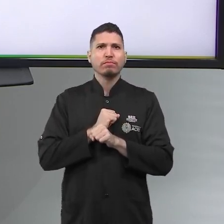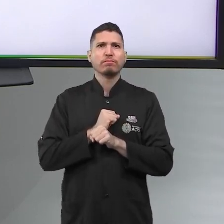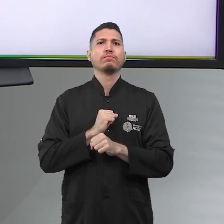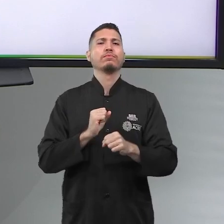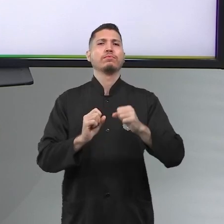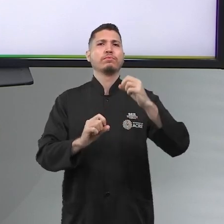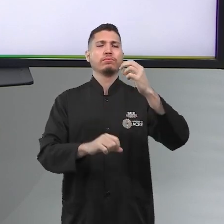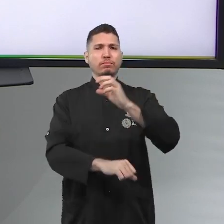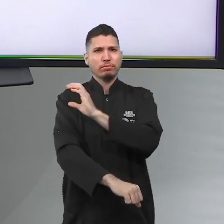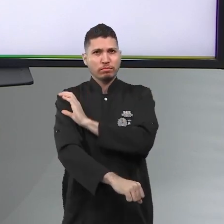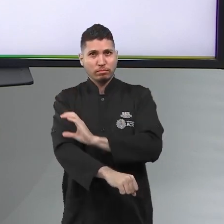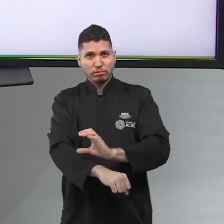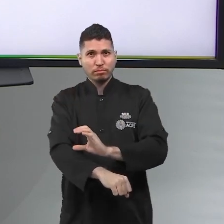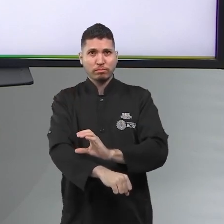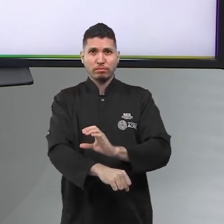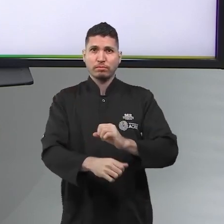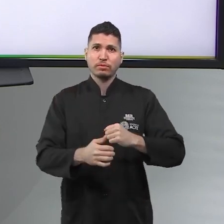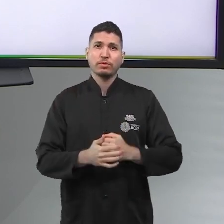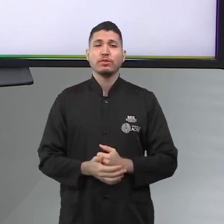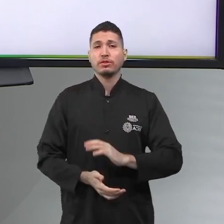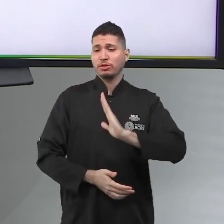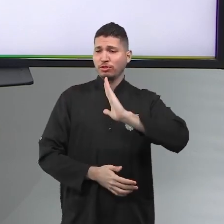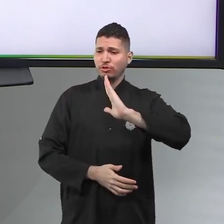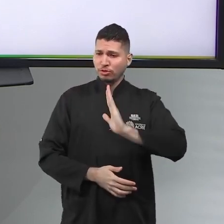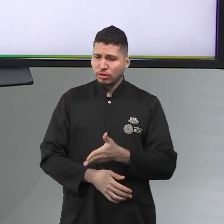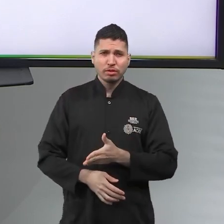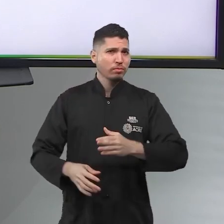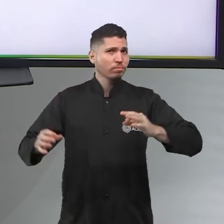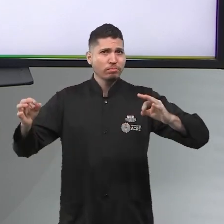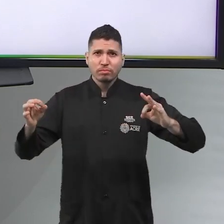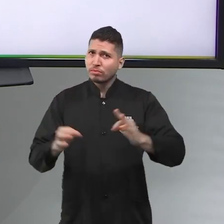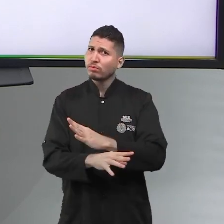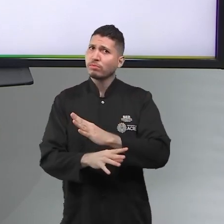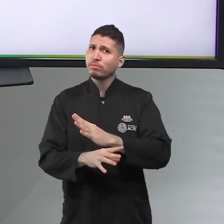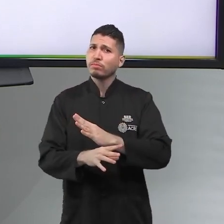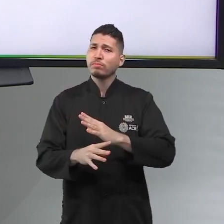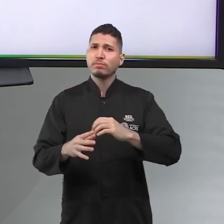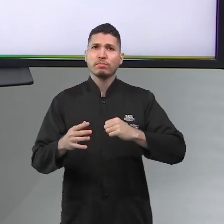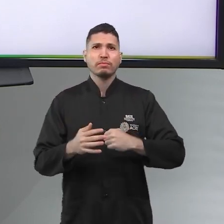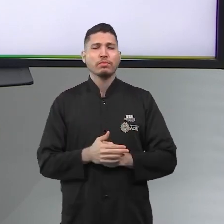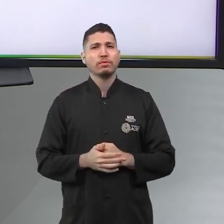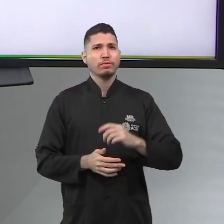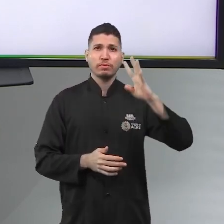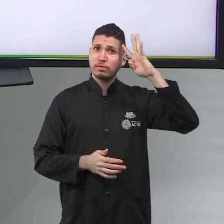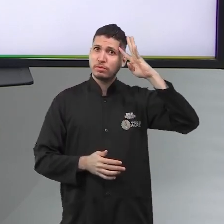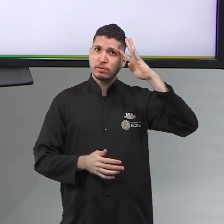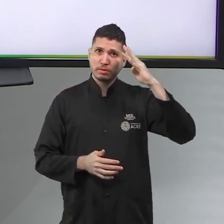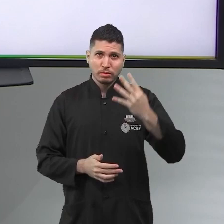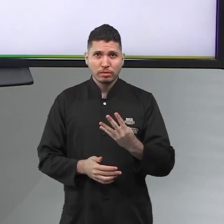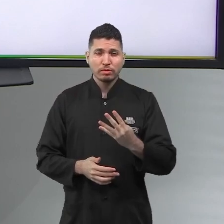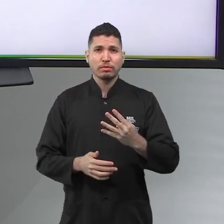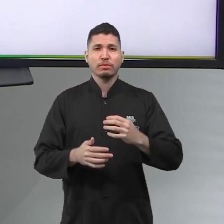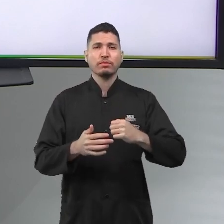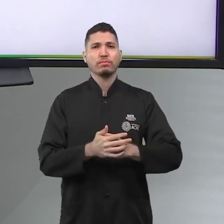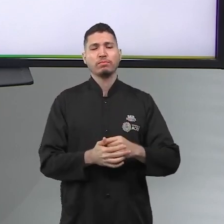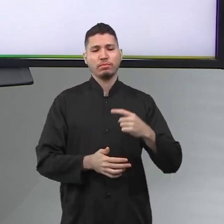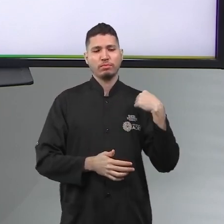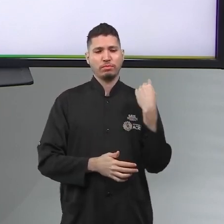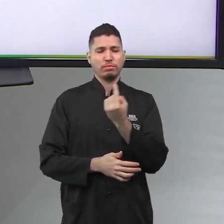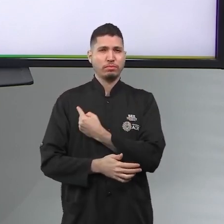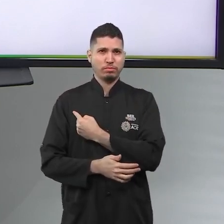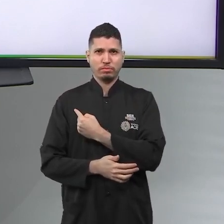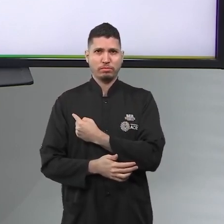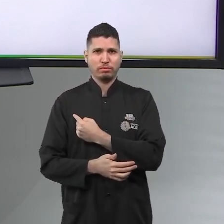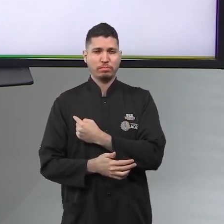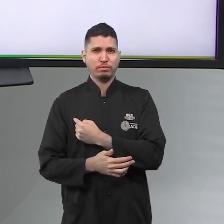apenas absorvendo algo que já está pronto, que não foi decidido necessariamente por nós. Então,